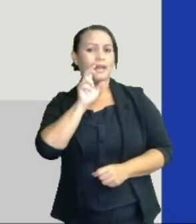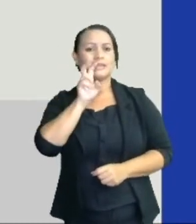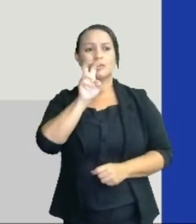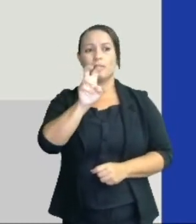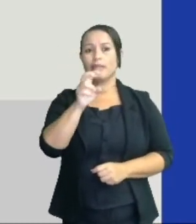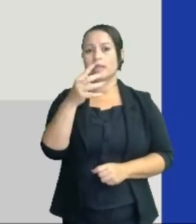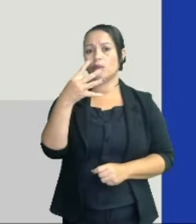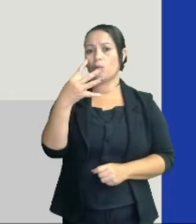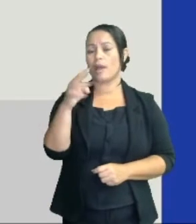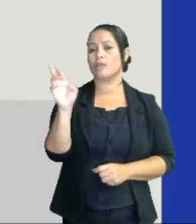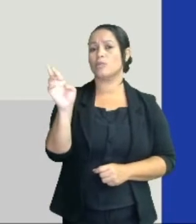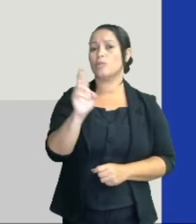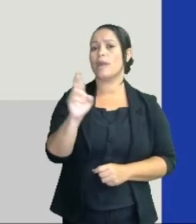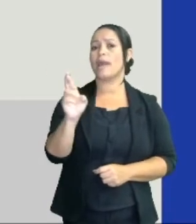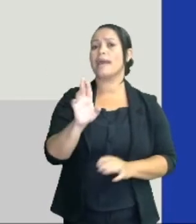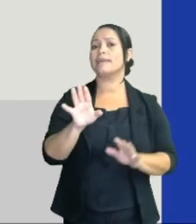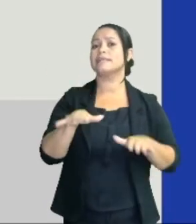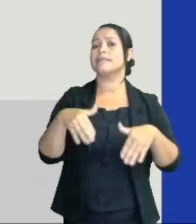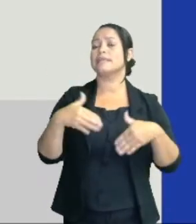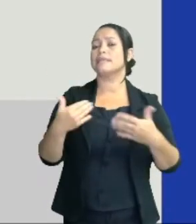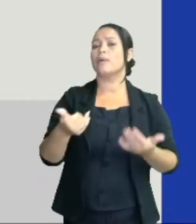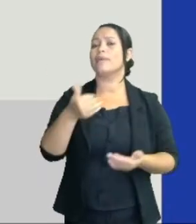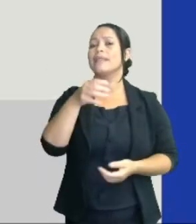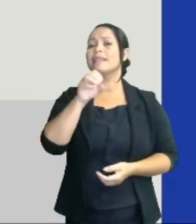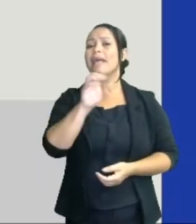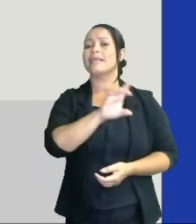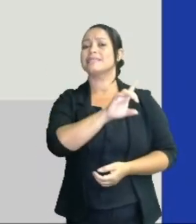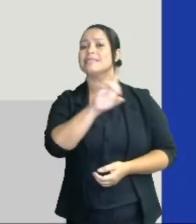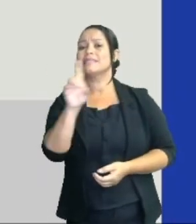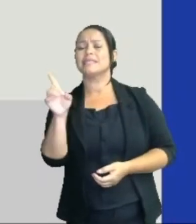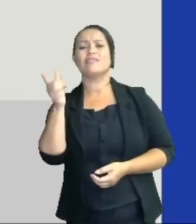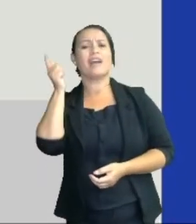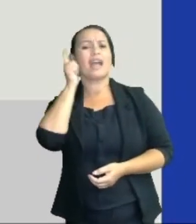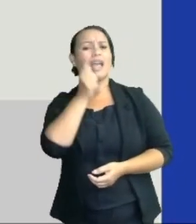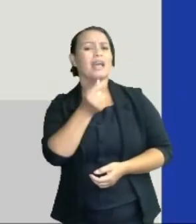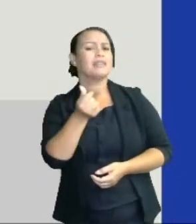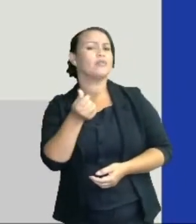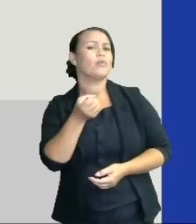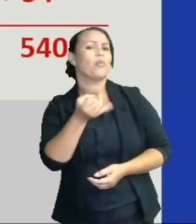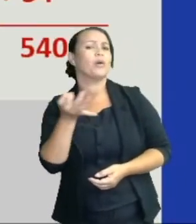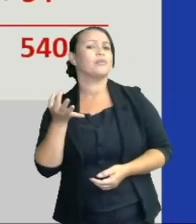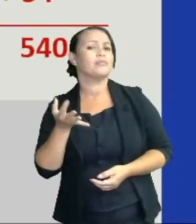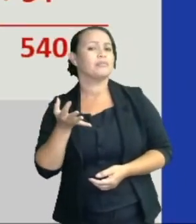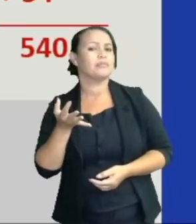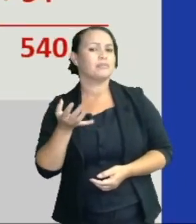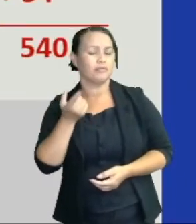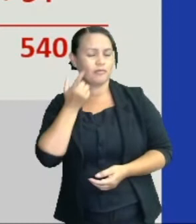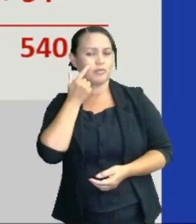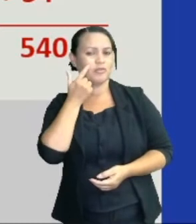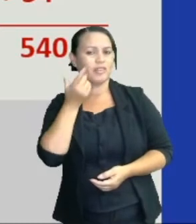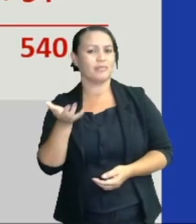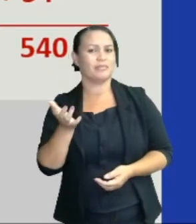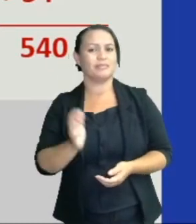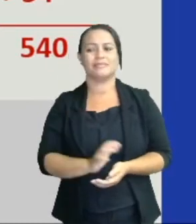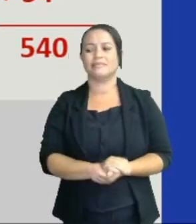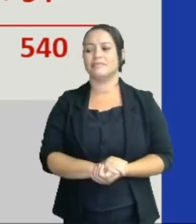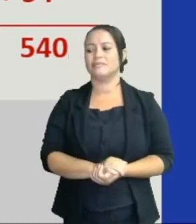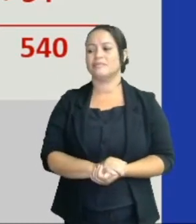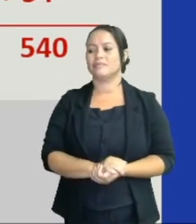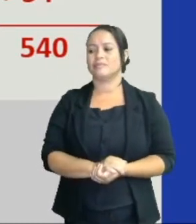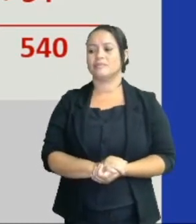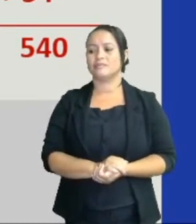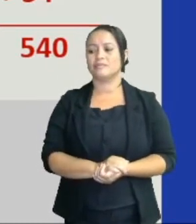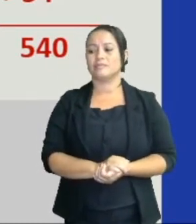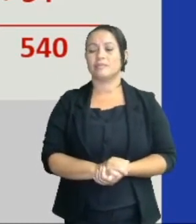54. Então, em 10 dias, ela vai receber quanto? Vamos ver? Ó,